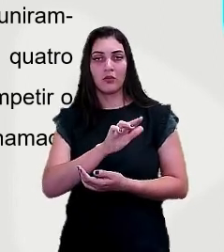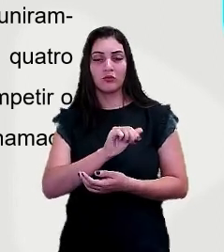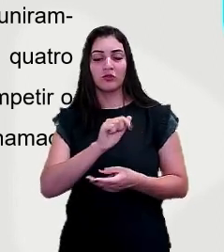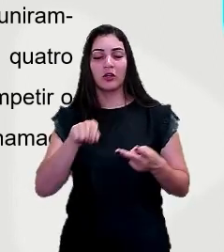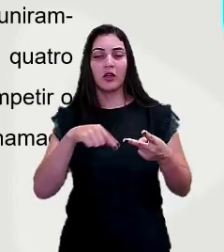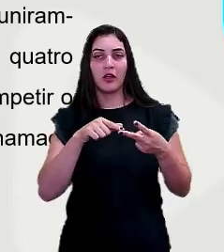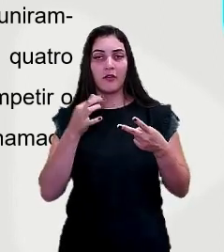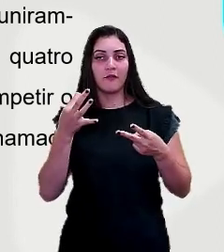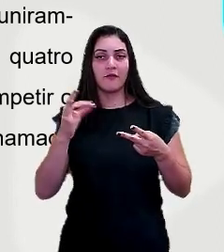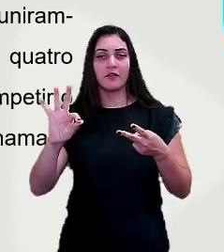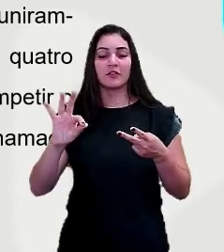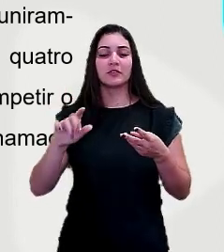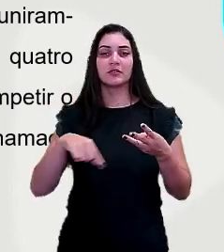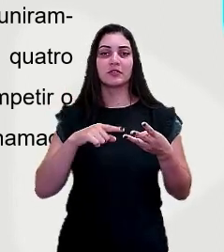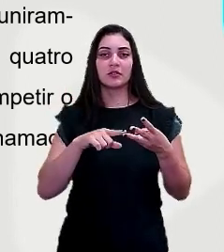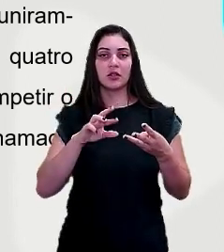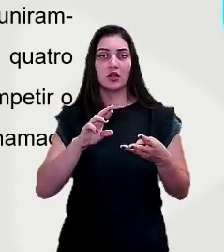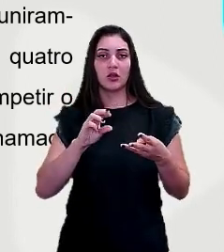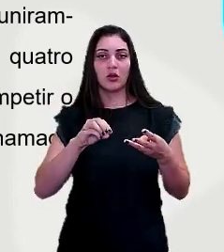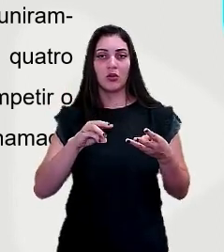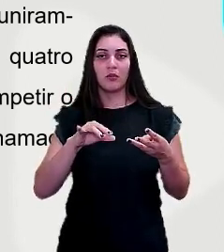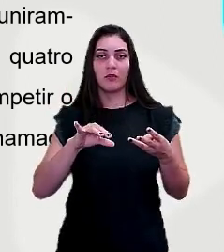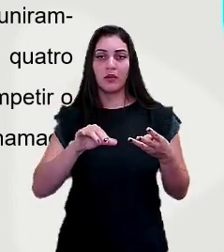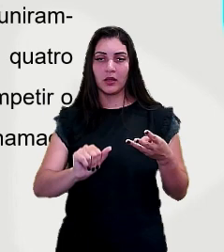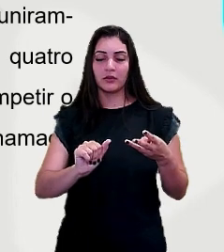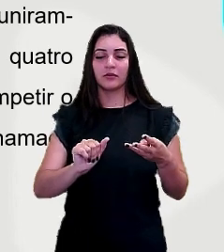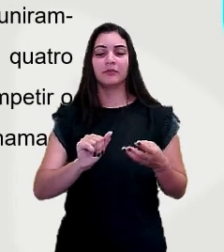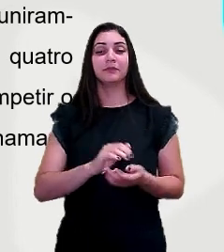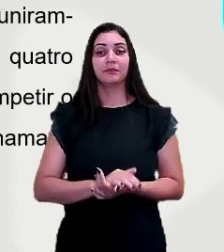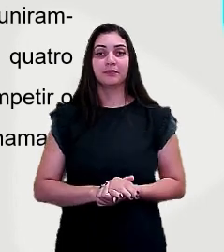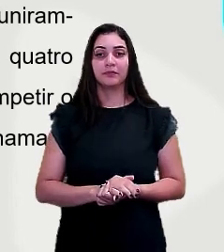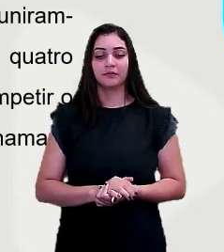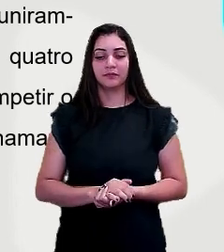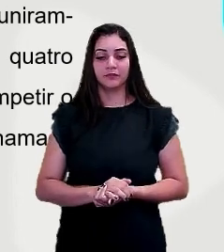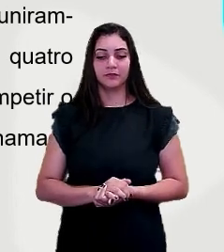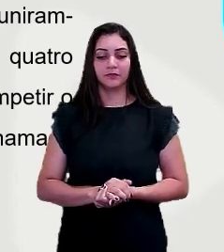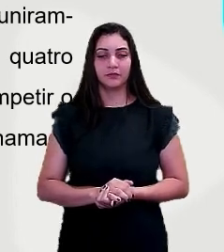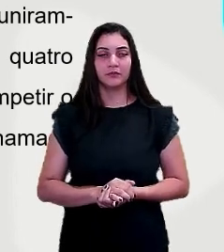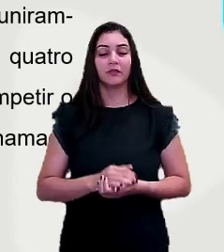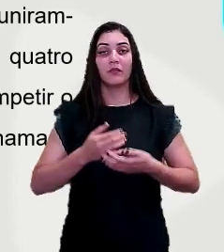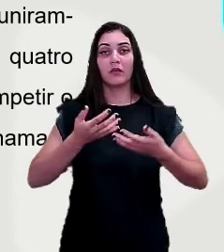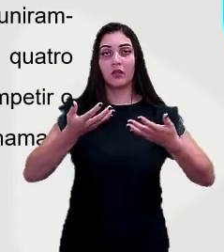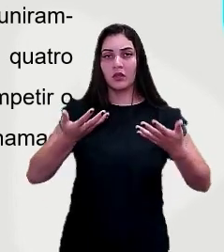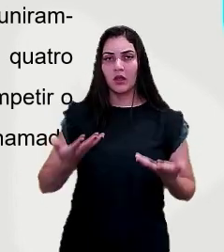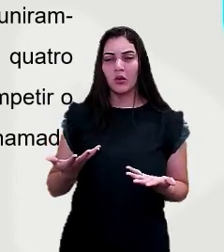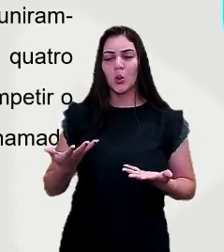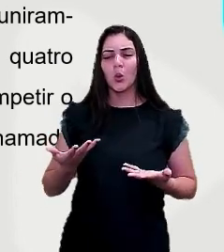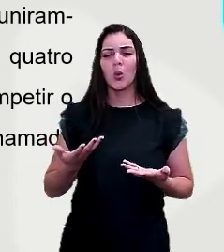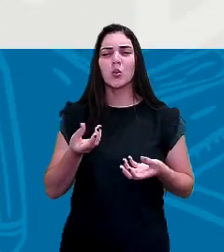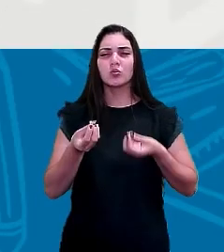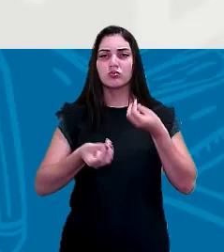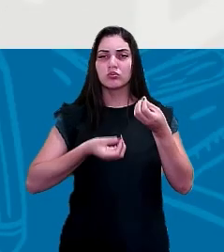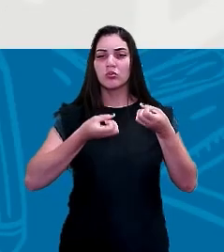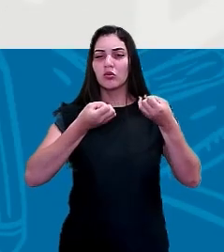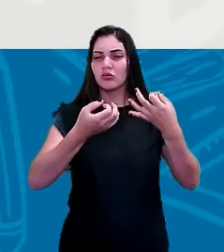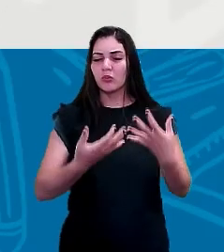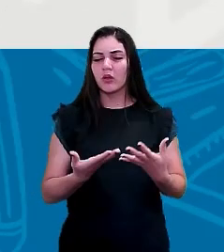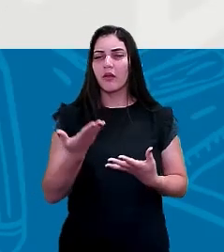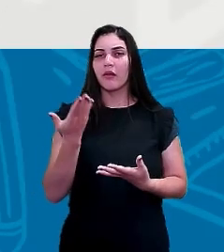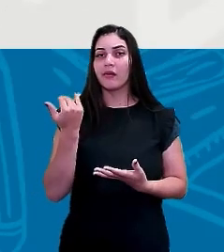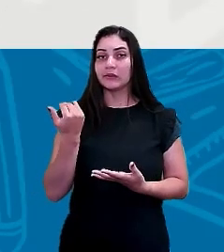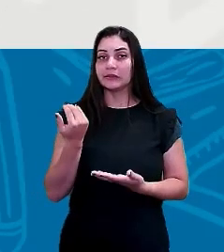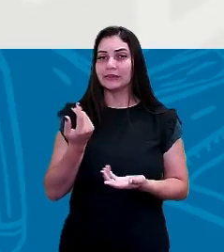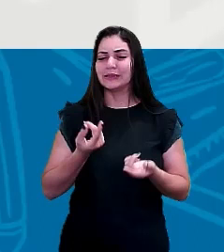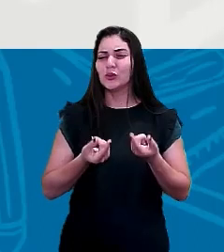Romênia embarcaram no navio chamado Conte Verde. Então, foi como eu citei anteriormente, a parte